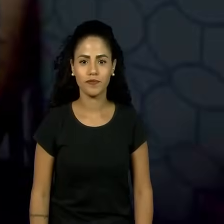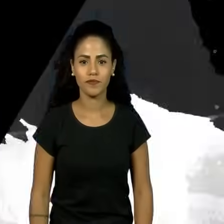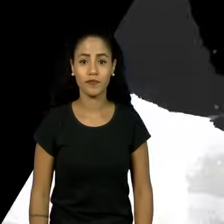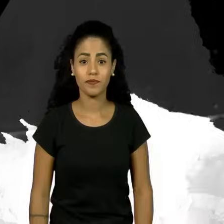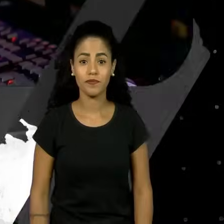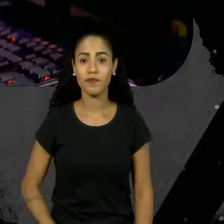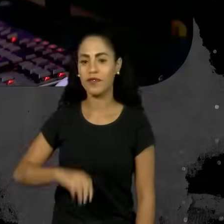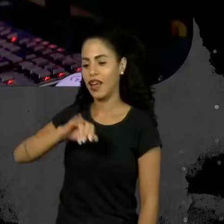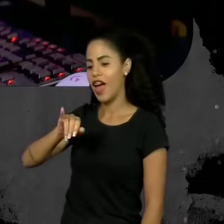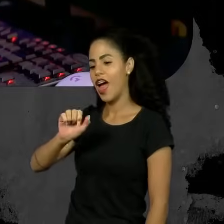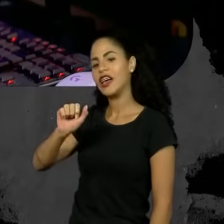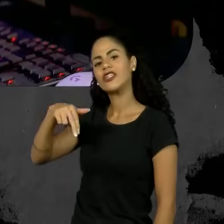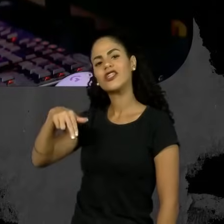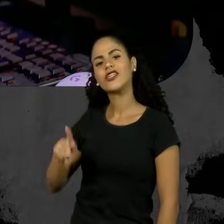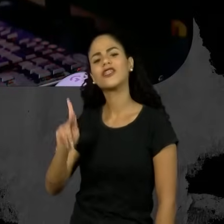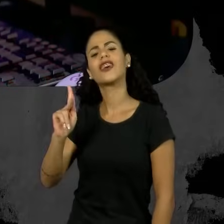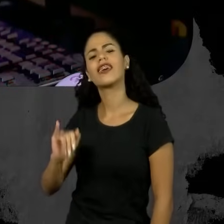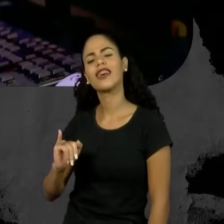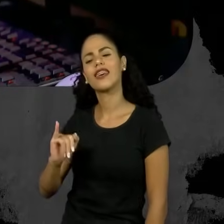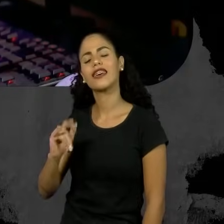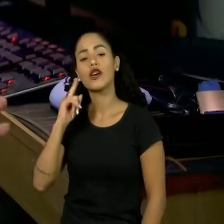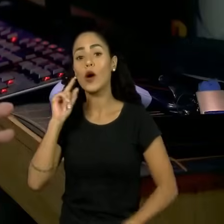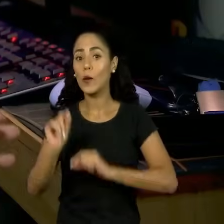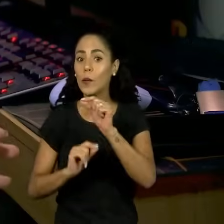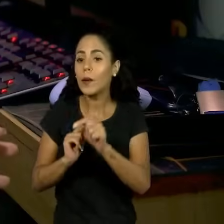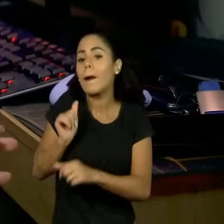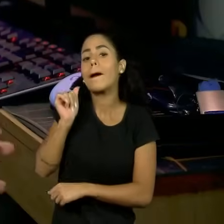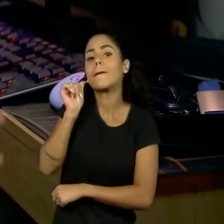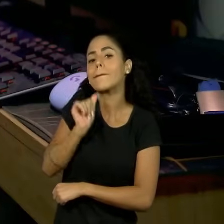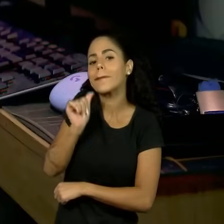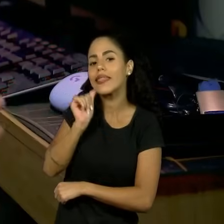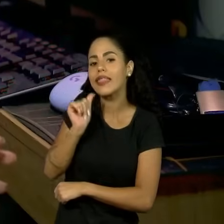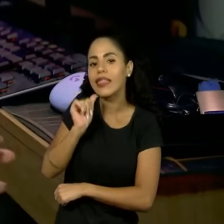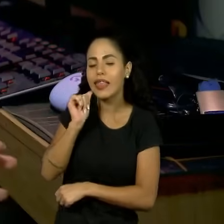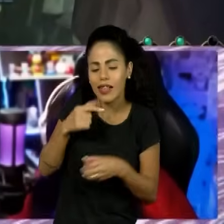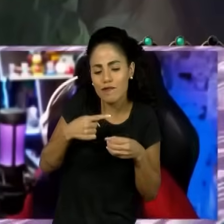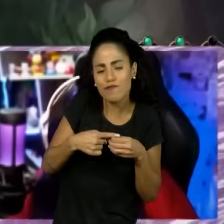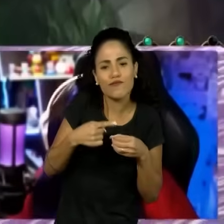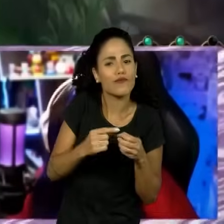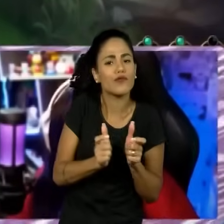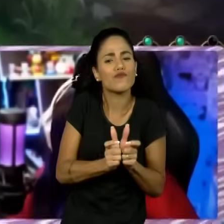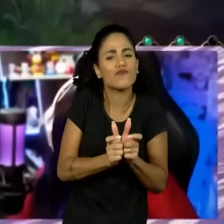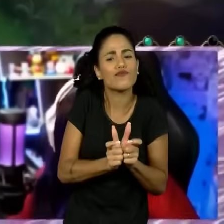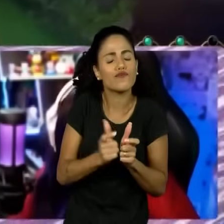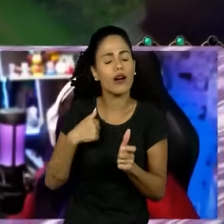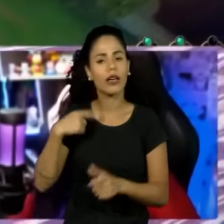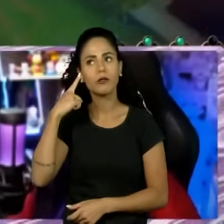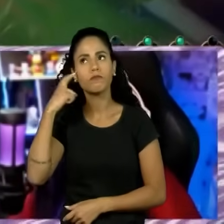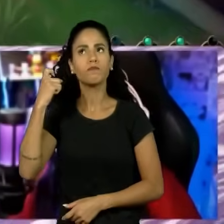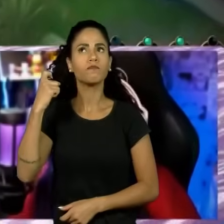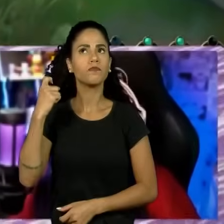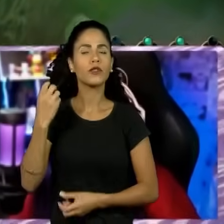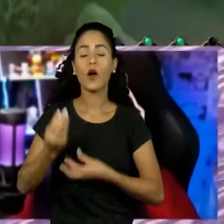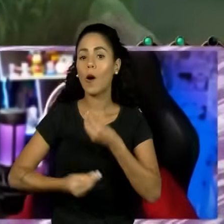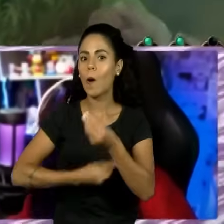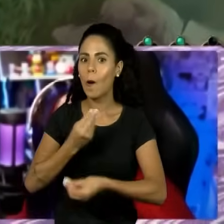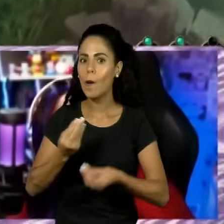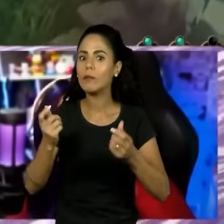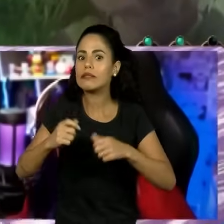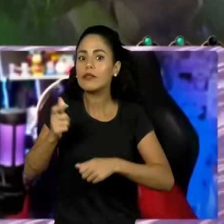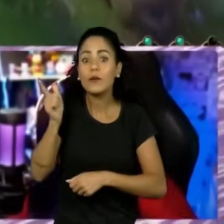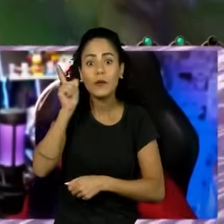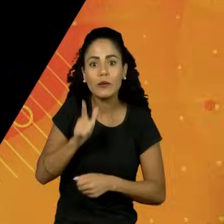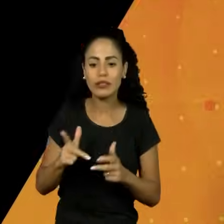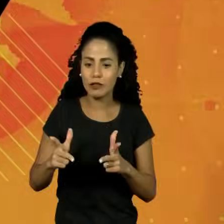Jinky é uma menina de uma cidade do interior que ascendeu aí na vida através